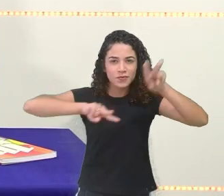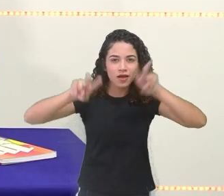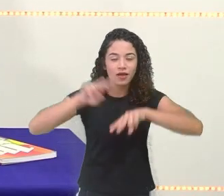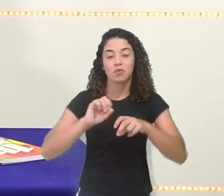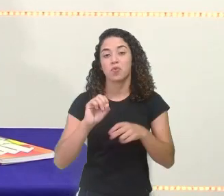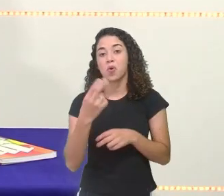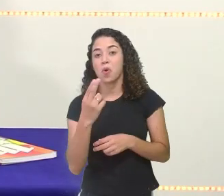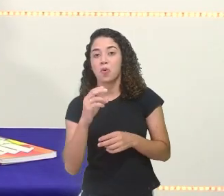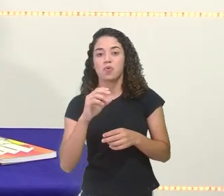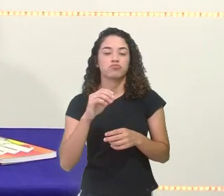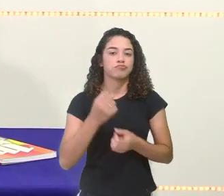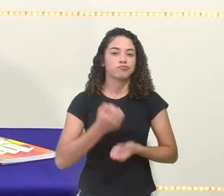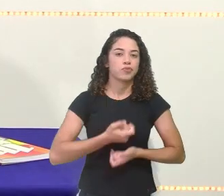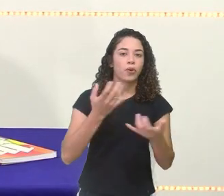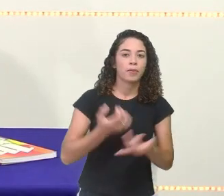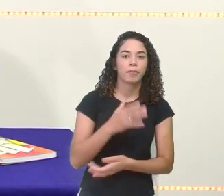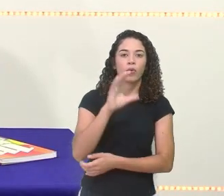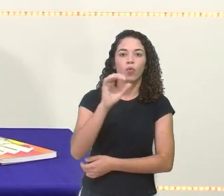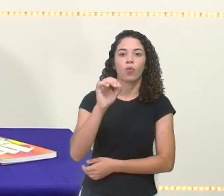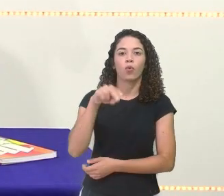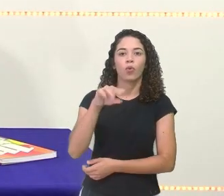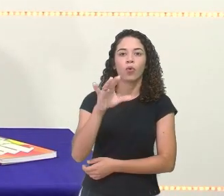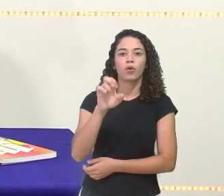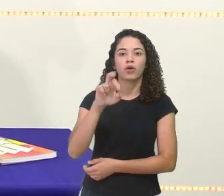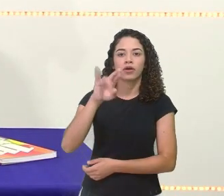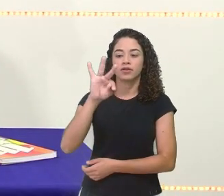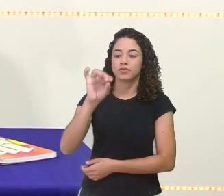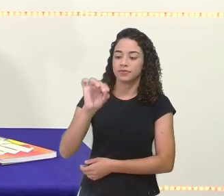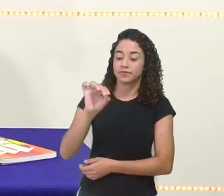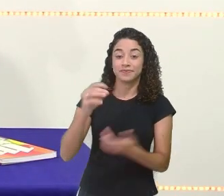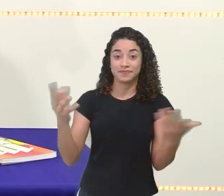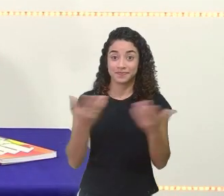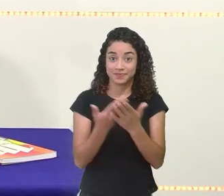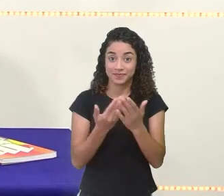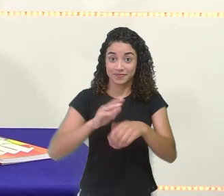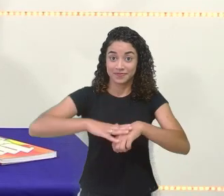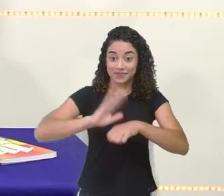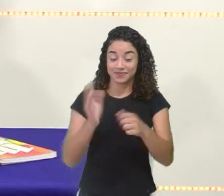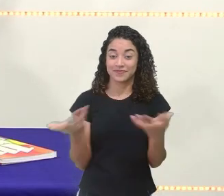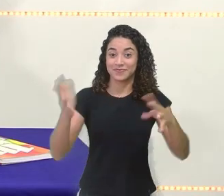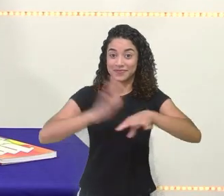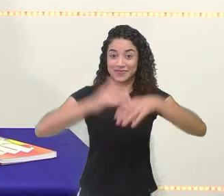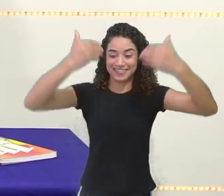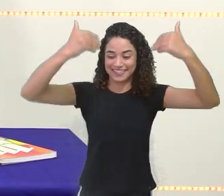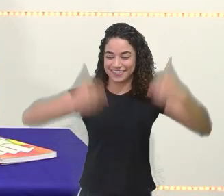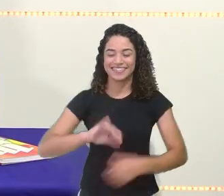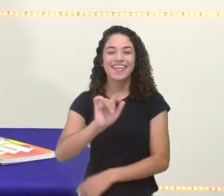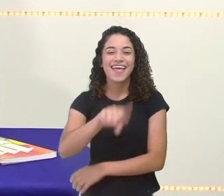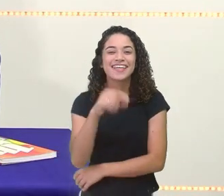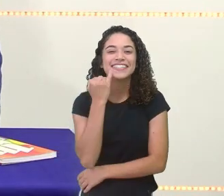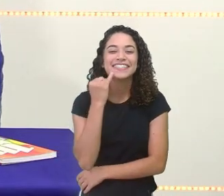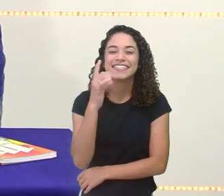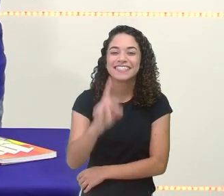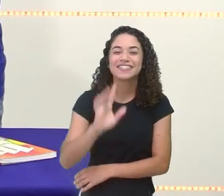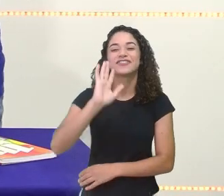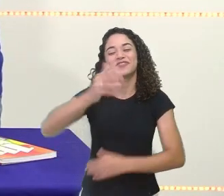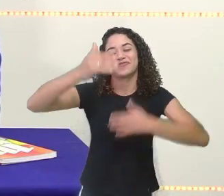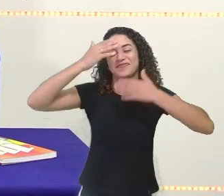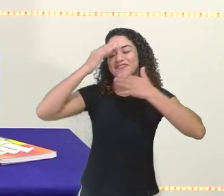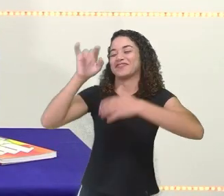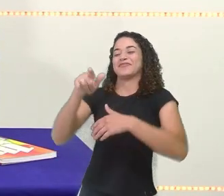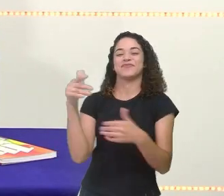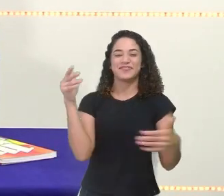poema concreto, tá? Para tornar essa aula mais inclusiva, olha, deste lado aqui está Ingrid, eu já